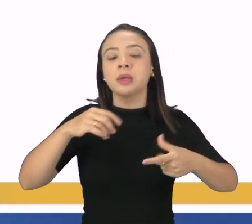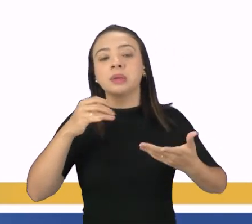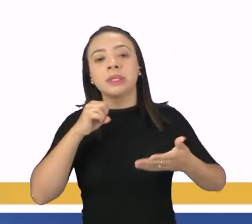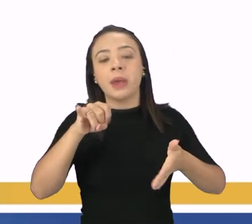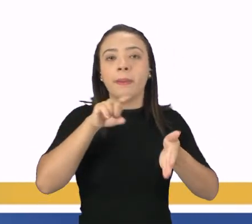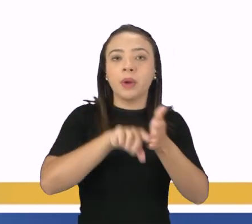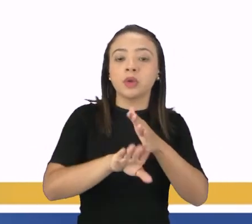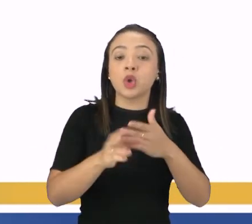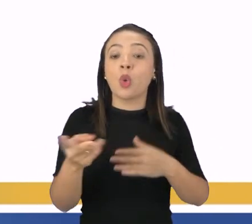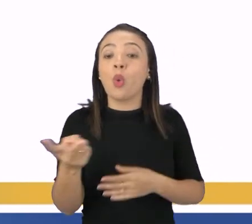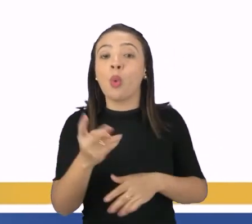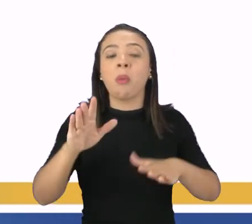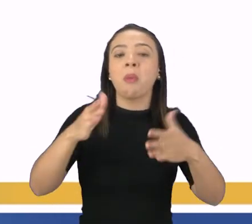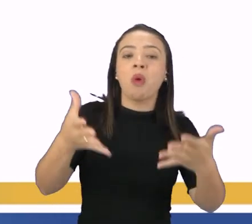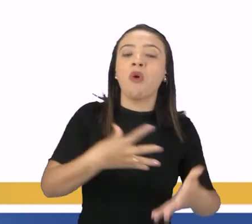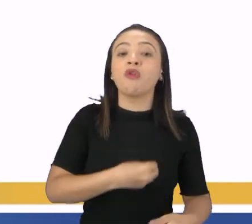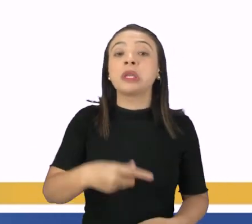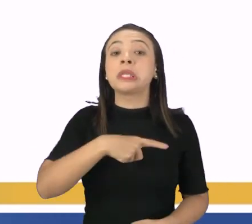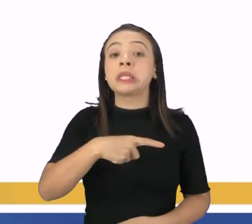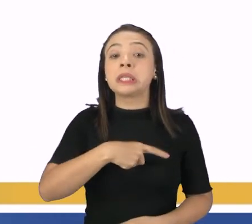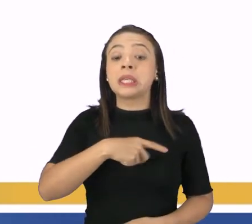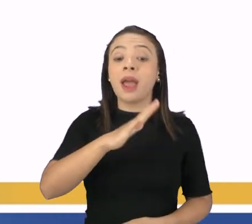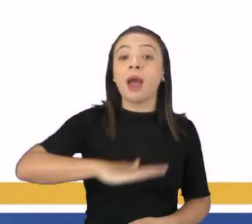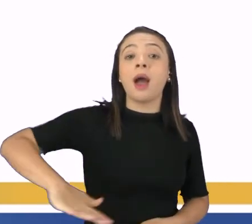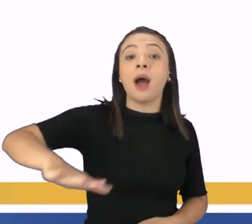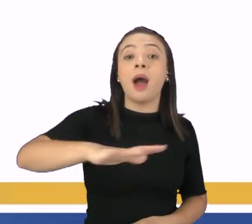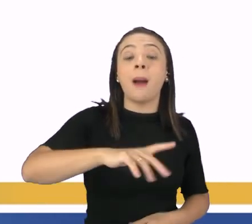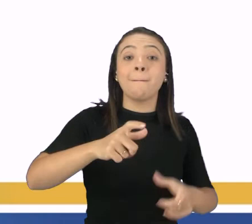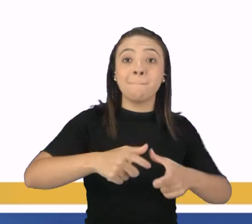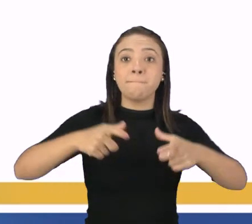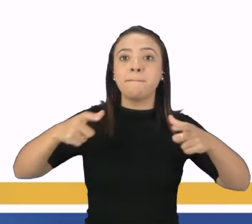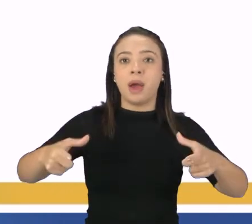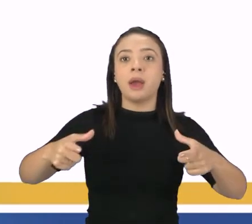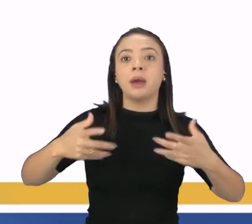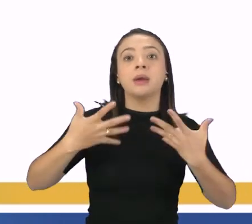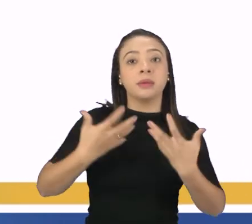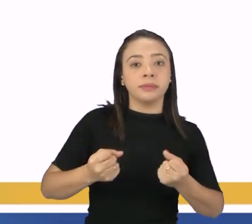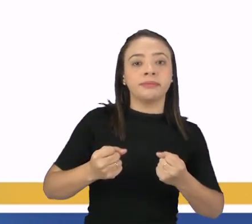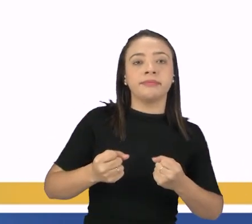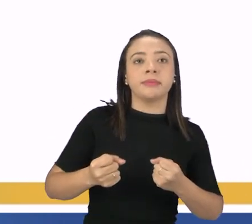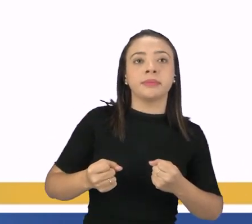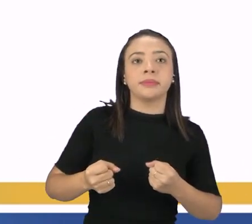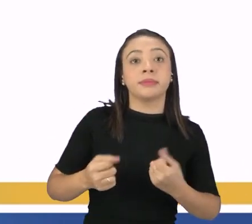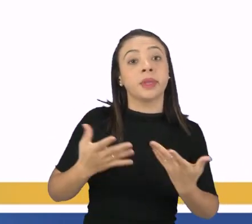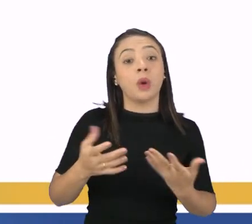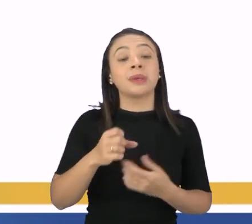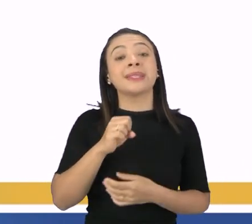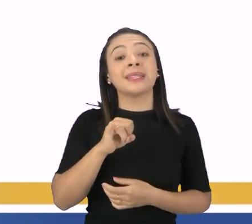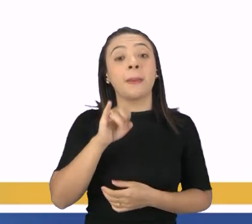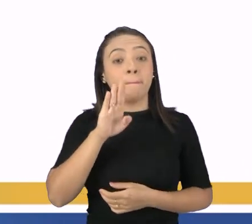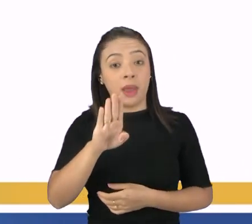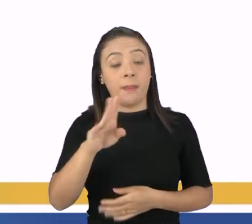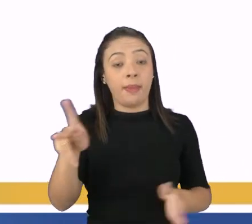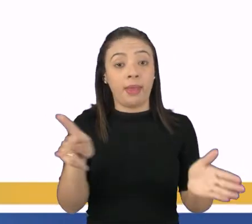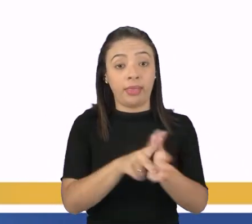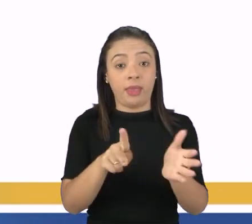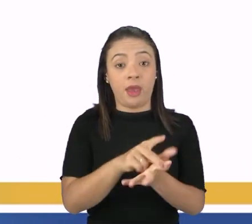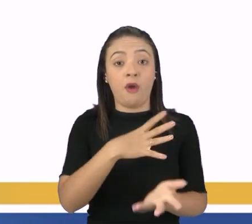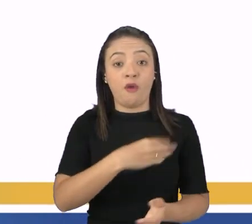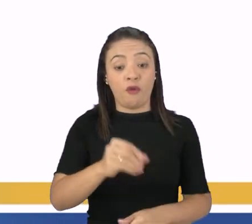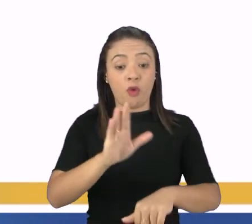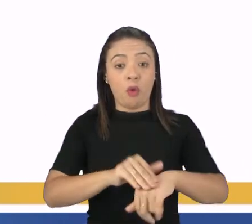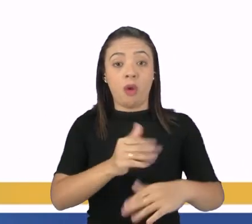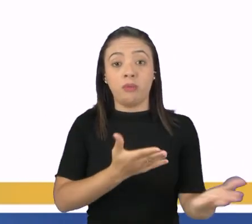dos 2 filhos receberá o terreno com maior área, já que o terreno B seria do filho mais novo, então